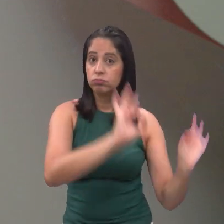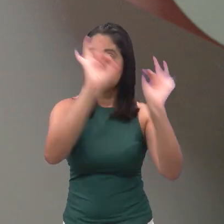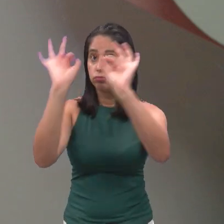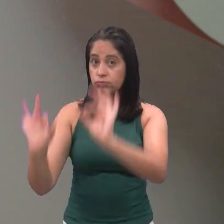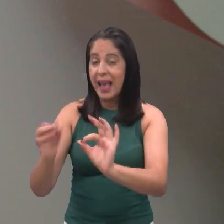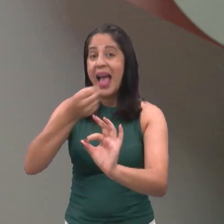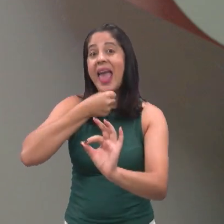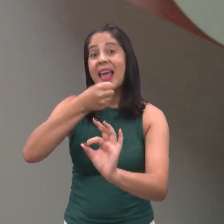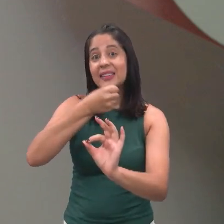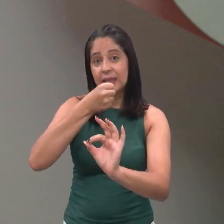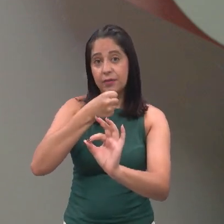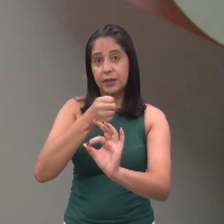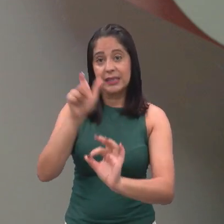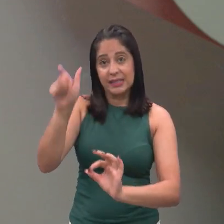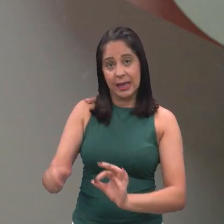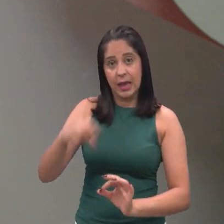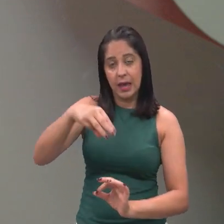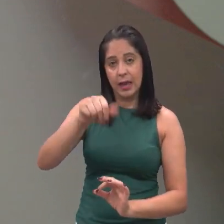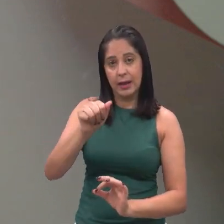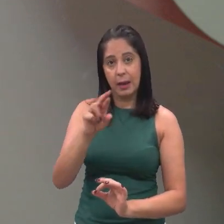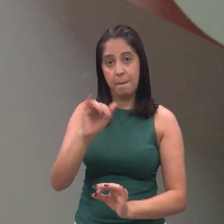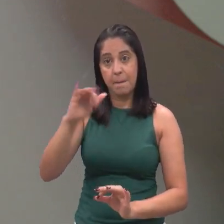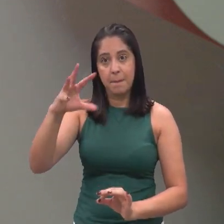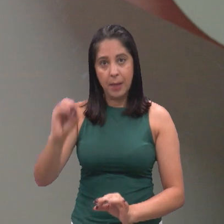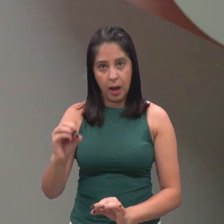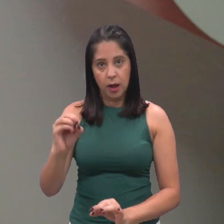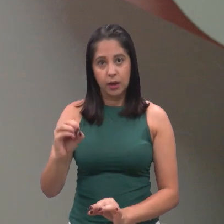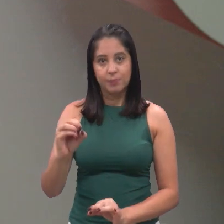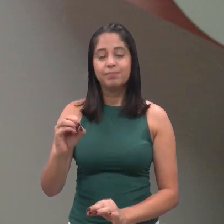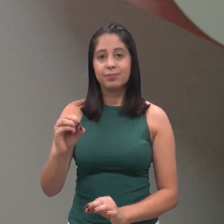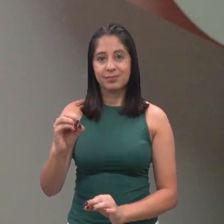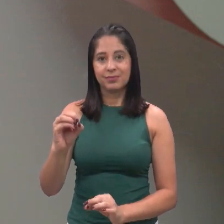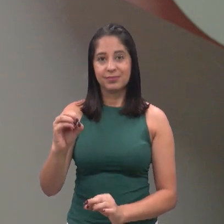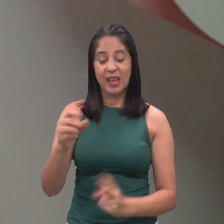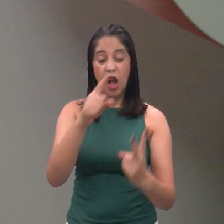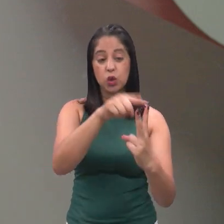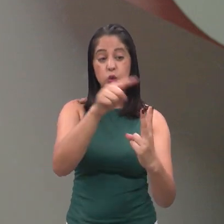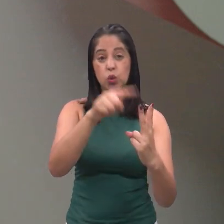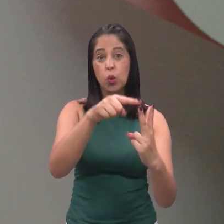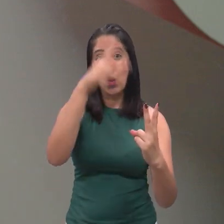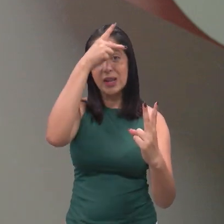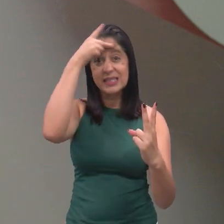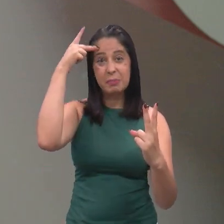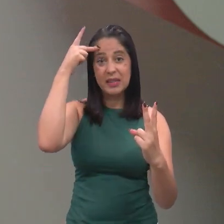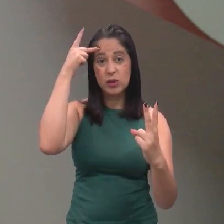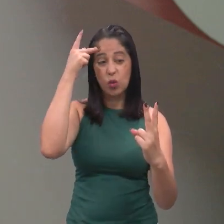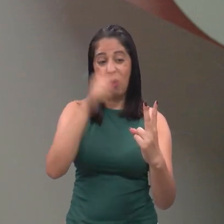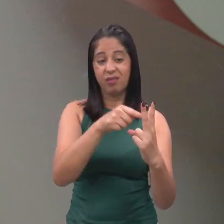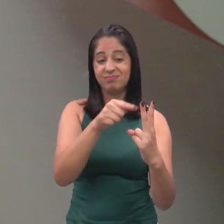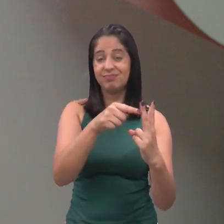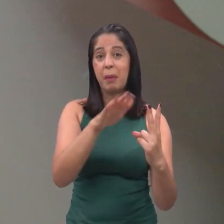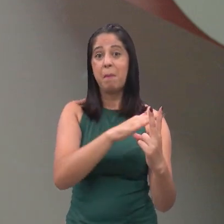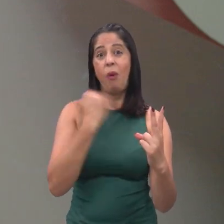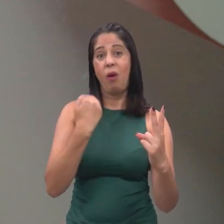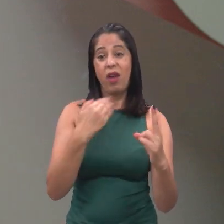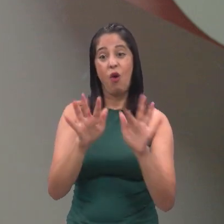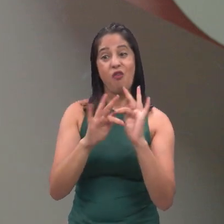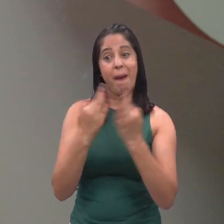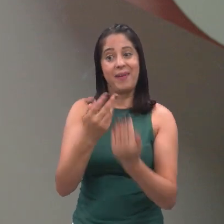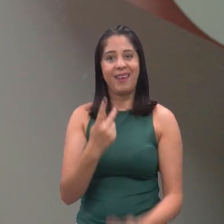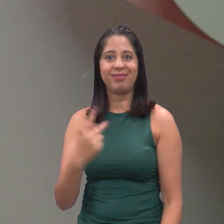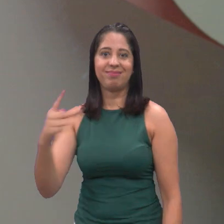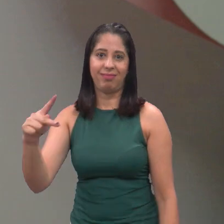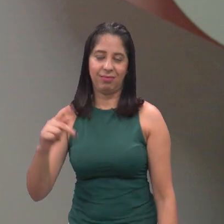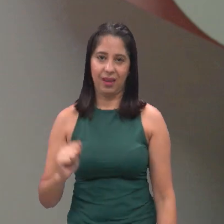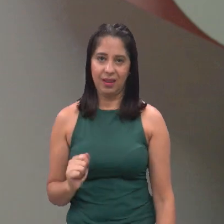do publicitário Mário Galvão, que ele perdeu, olha só que triste, 2 familiares para a pneumonia. E ele